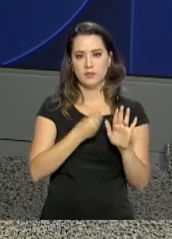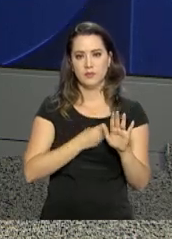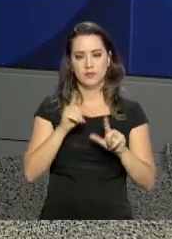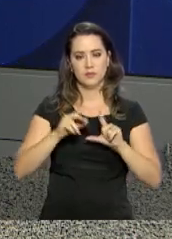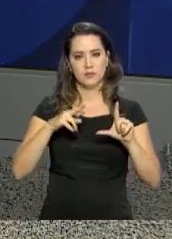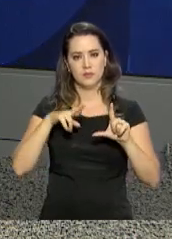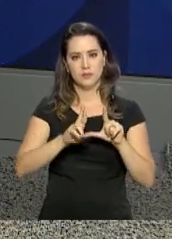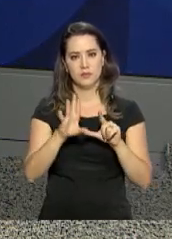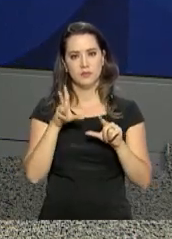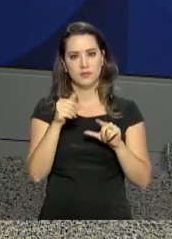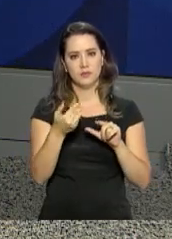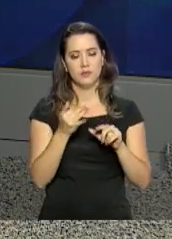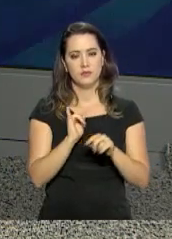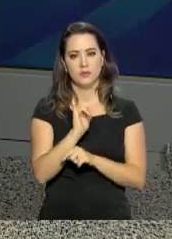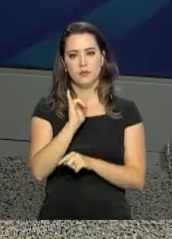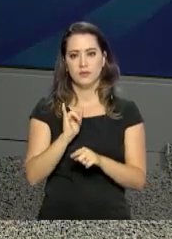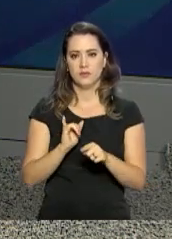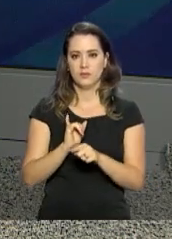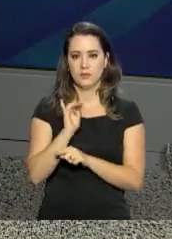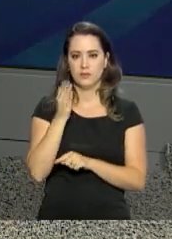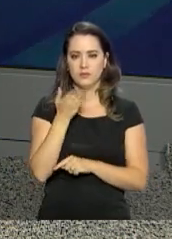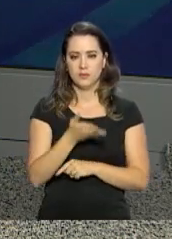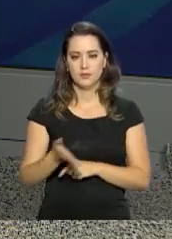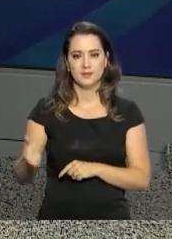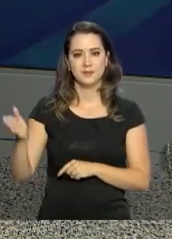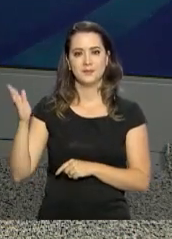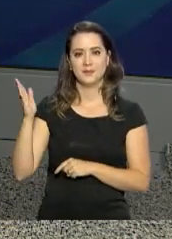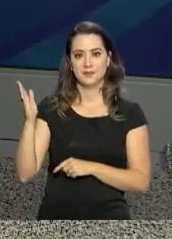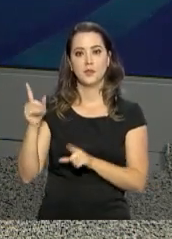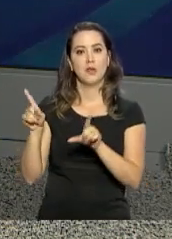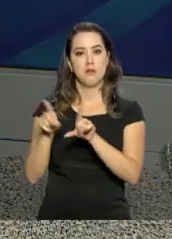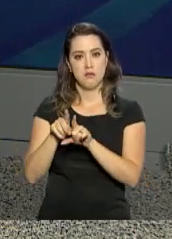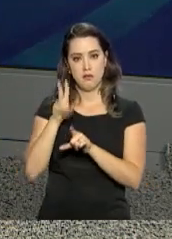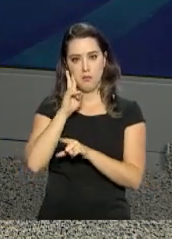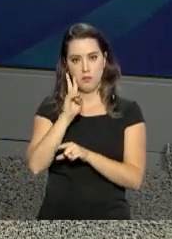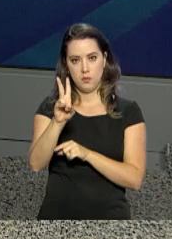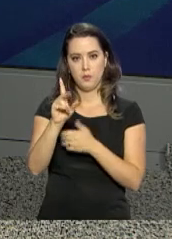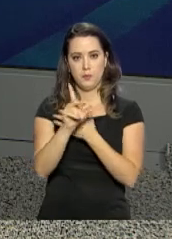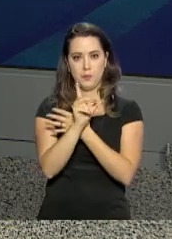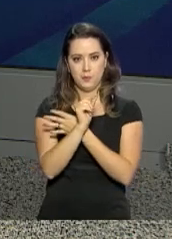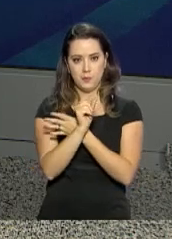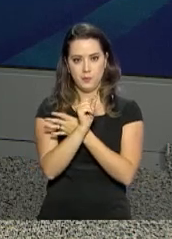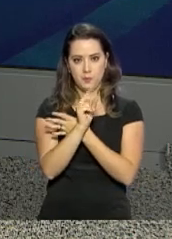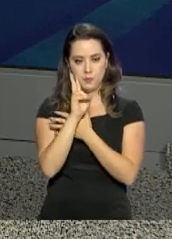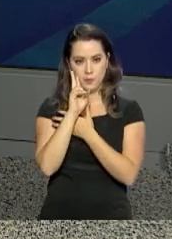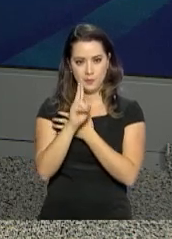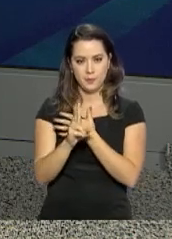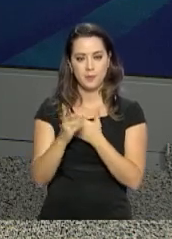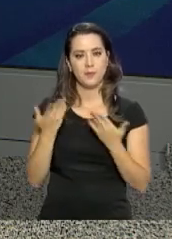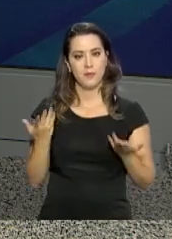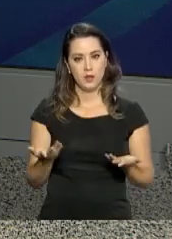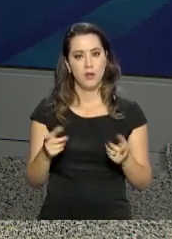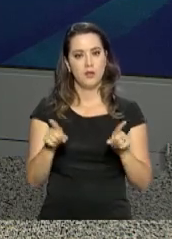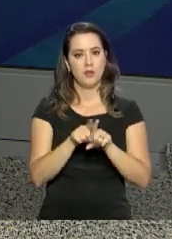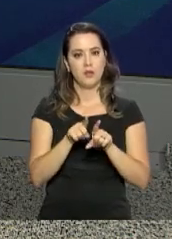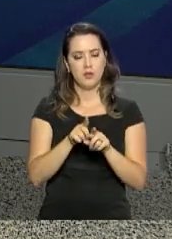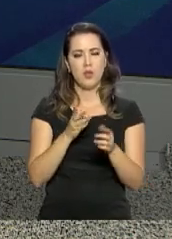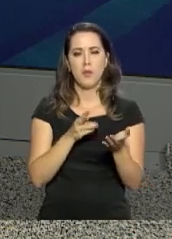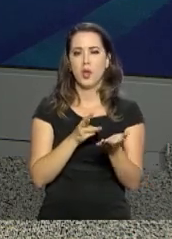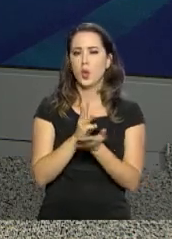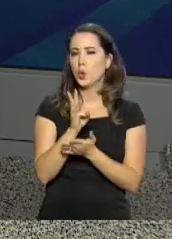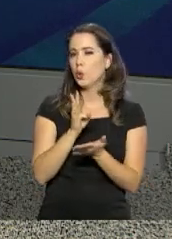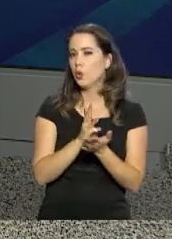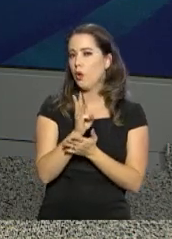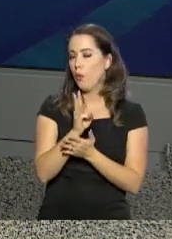da nbr todas as reportagens estão em nosso canal no youtube acesse também o nosso perfil no twitter você pode mandar suas sugestões